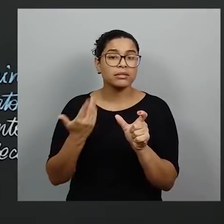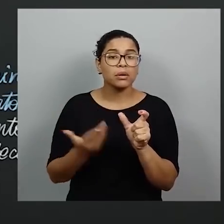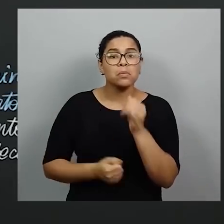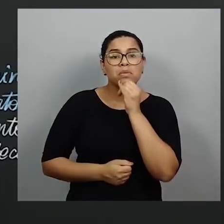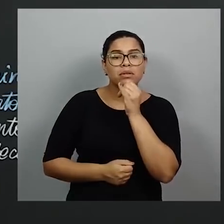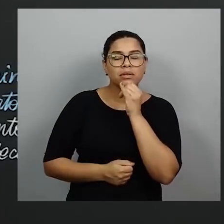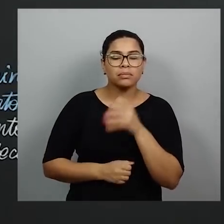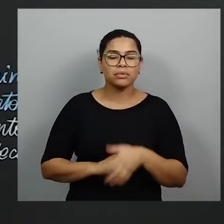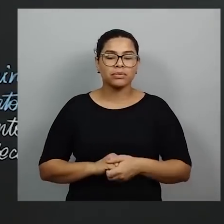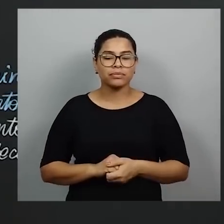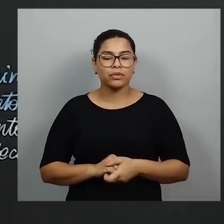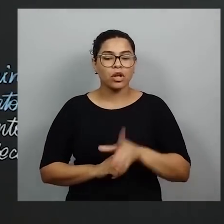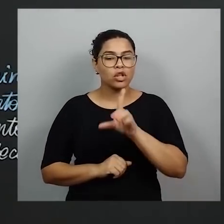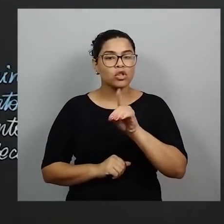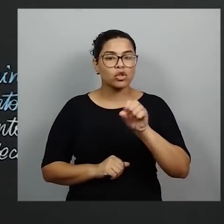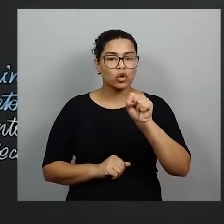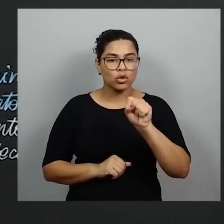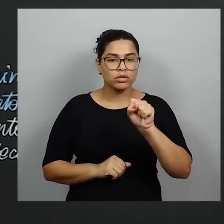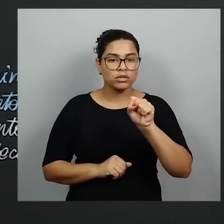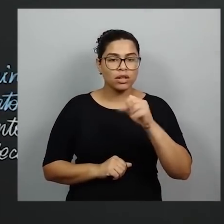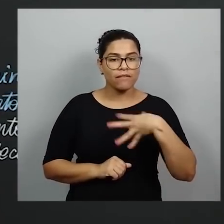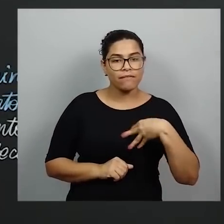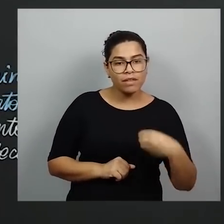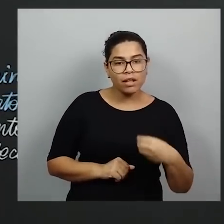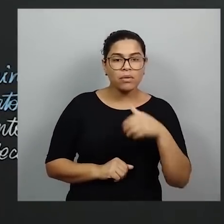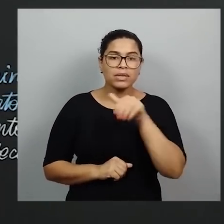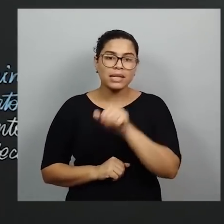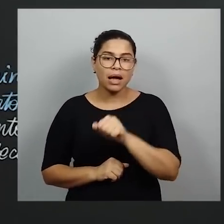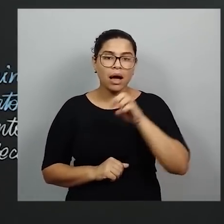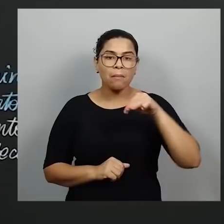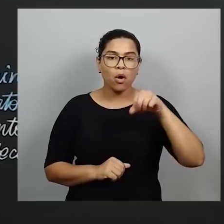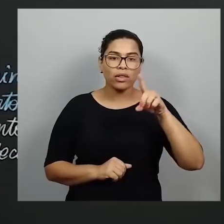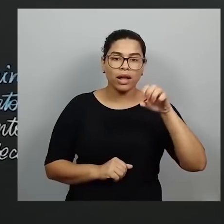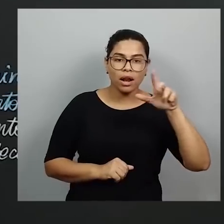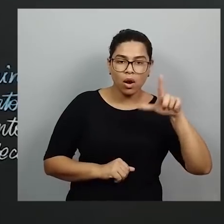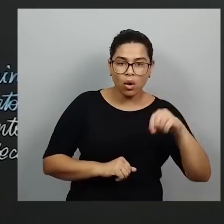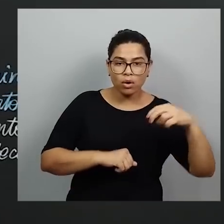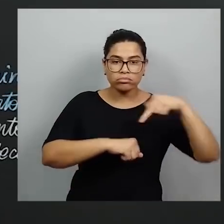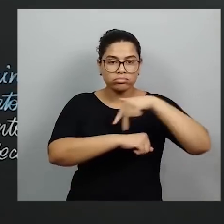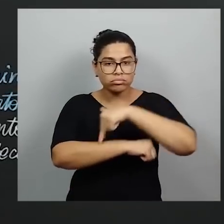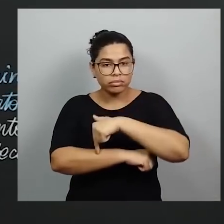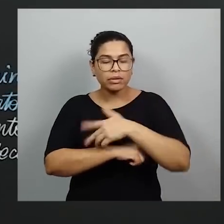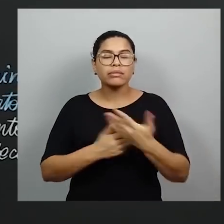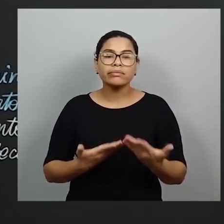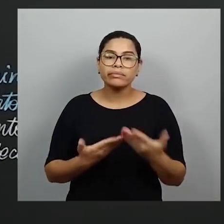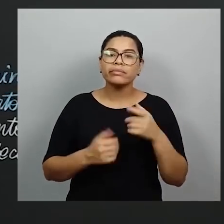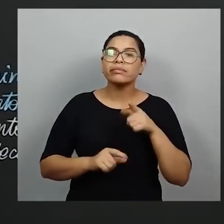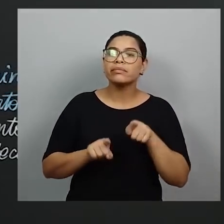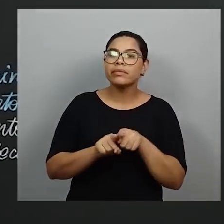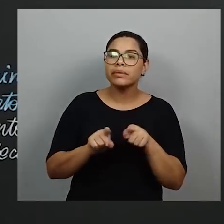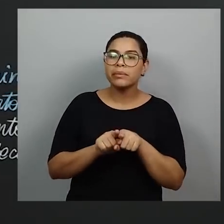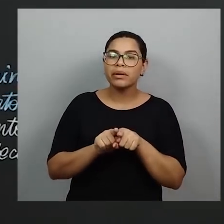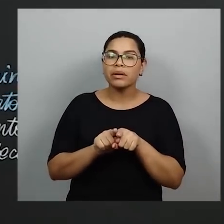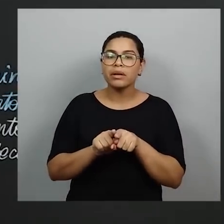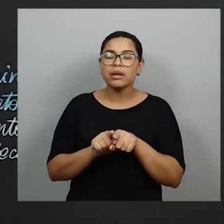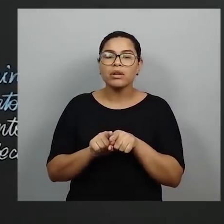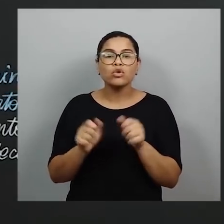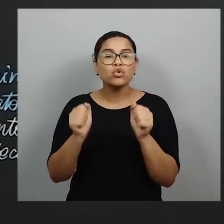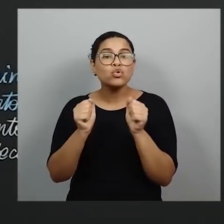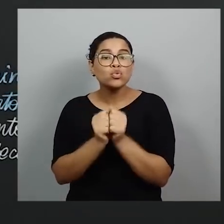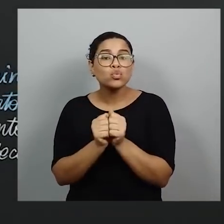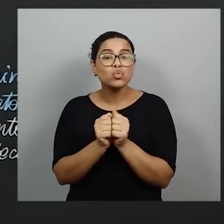temos aqui, por exemplo, dos filhos a modelo. Nesse caso, o complemento foi formado, além da preposição, foi formado também por